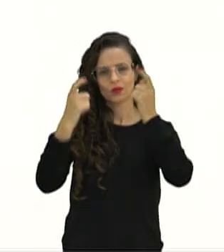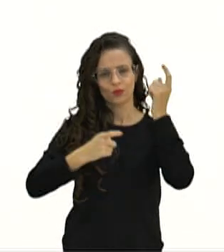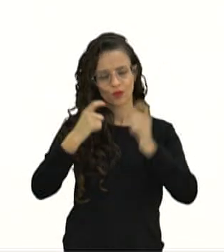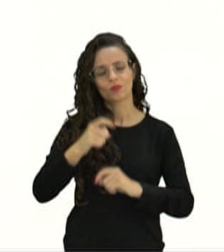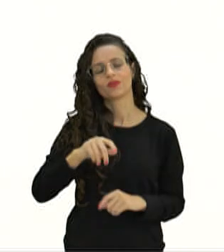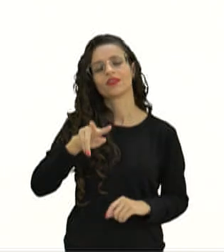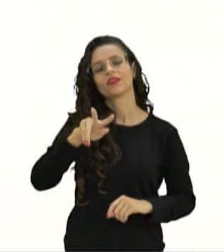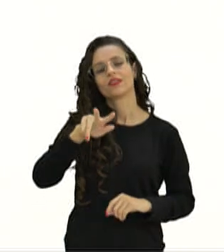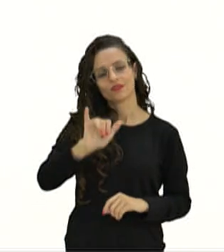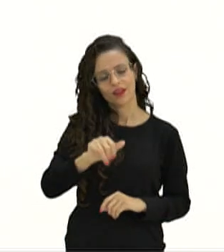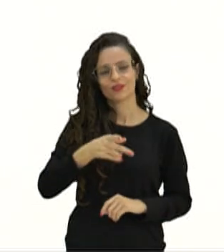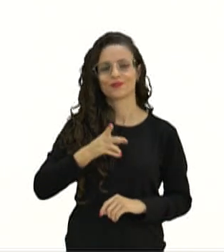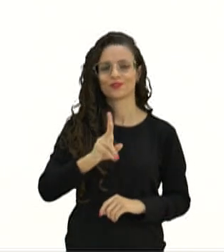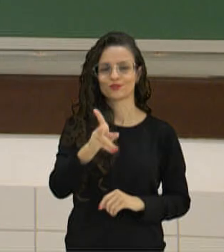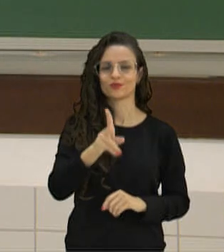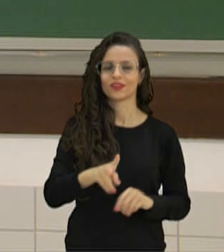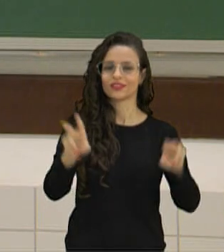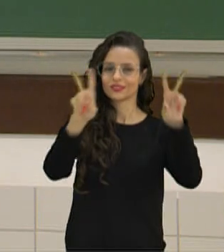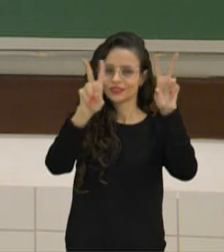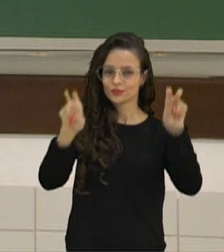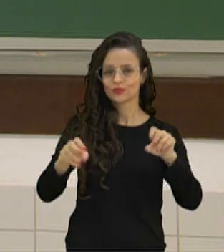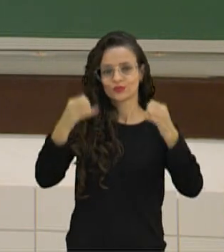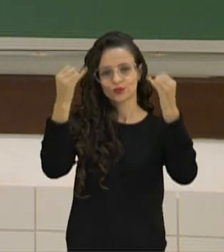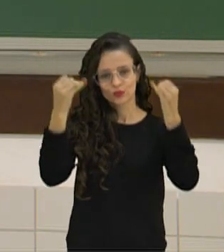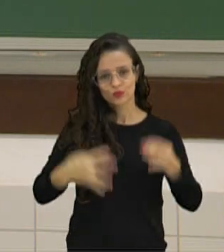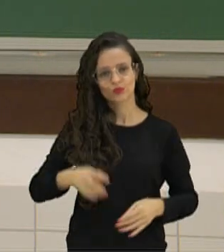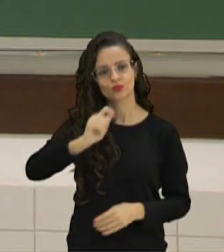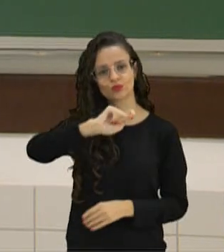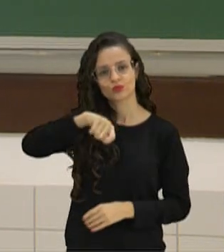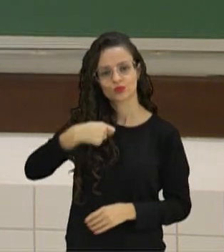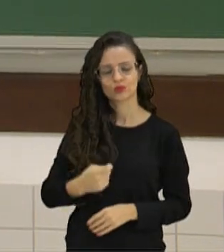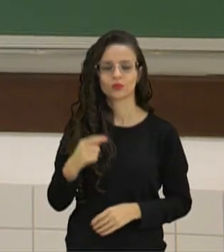gente vai continuar falando sobre esses